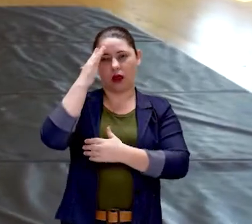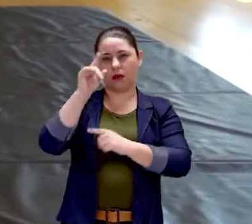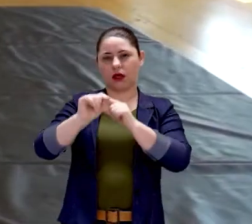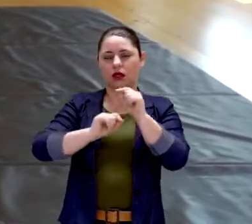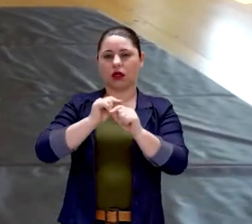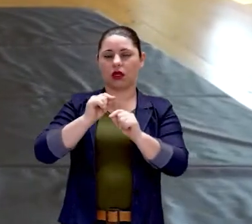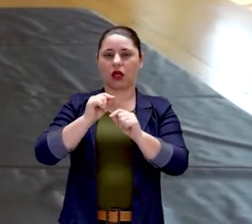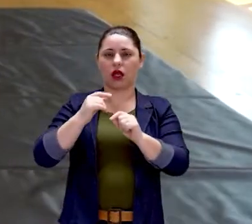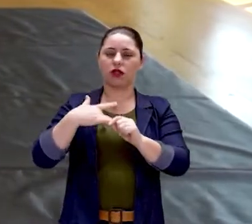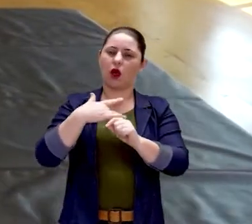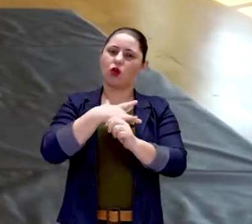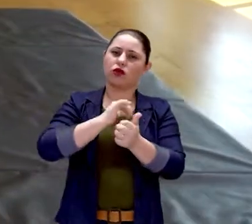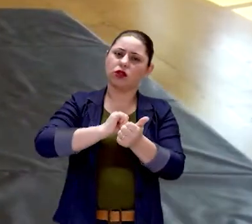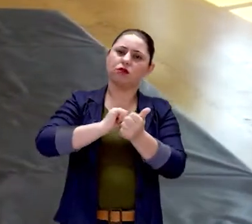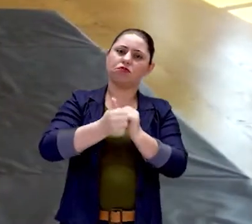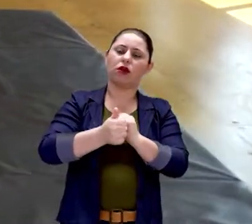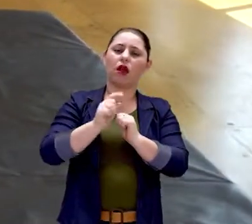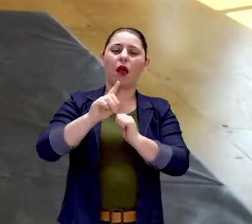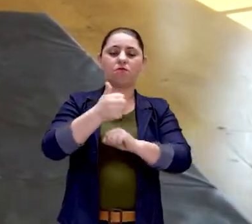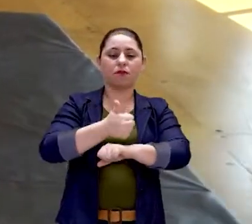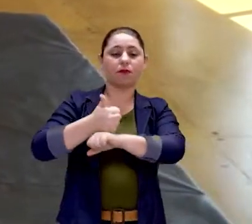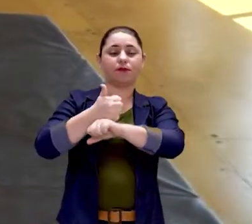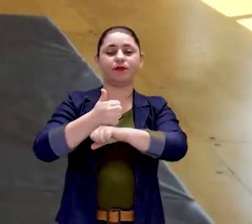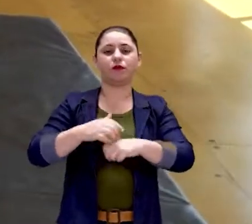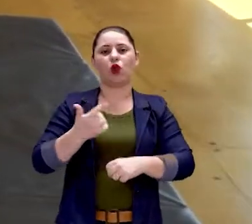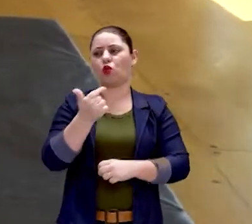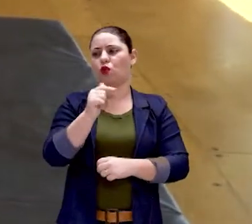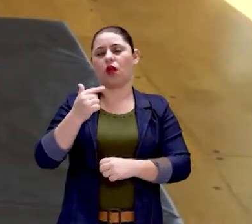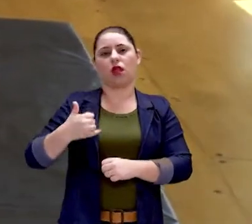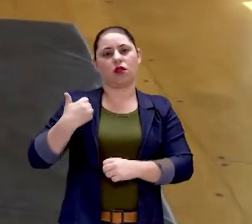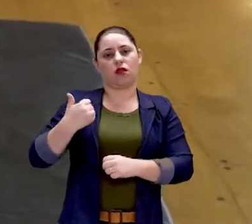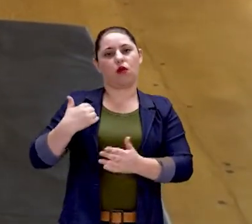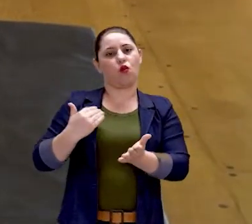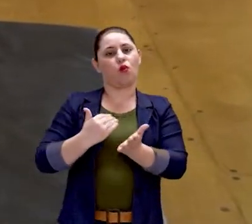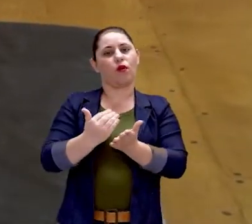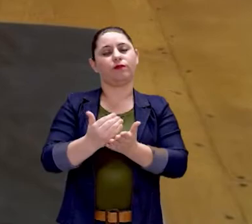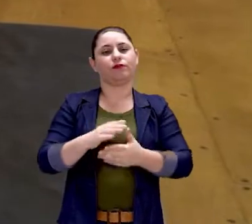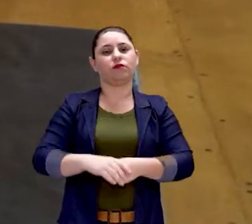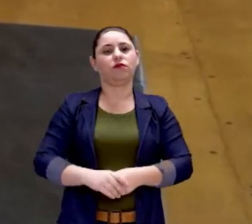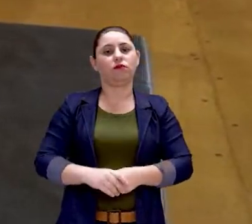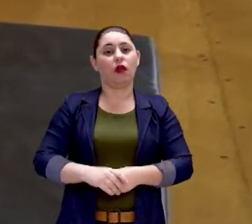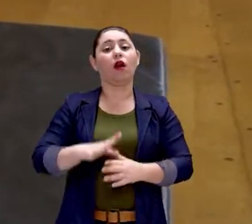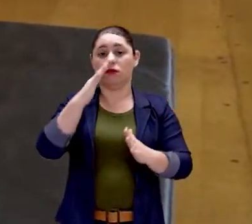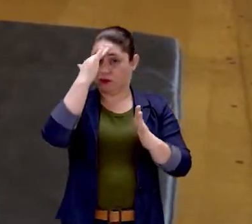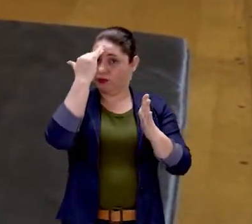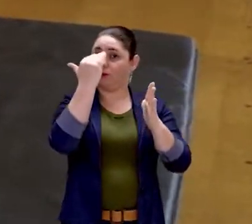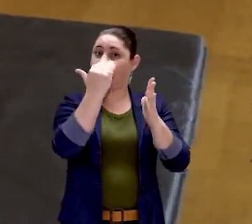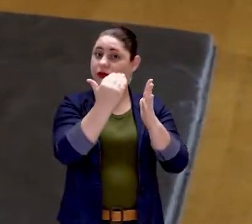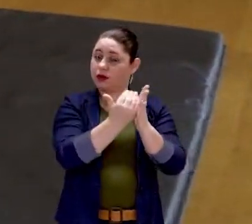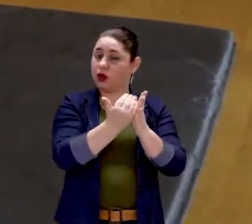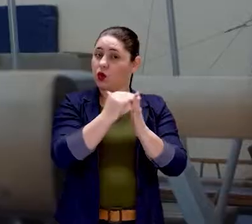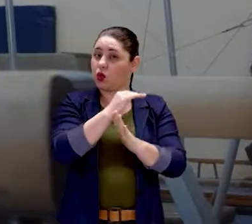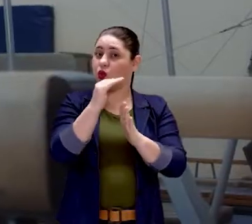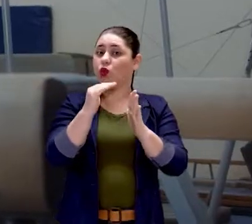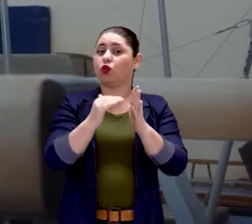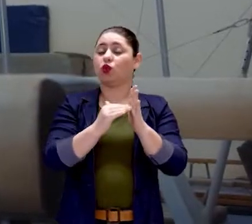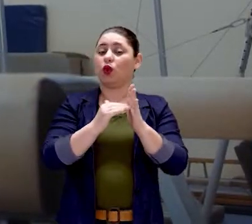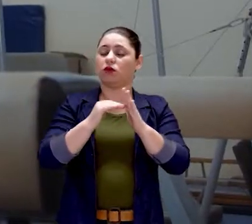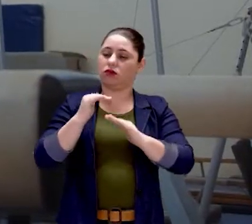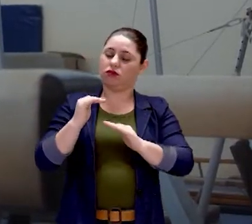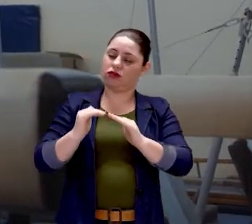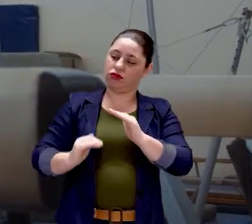que esporte é saúde, é qualidade de vida, então não tem idade para começar. É claro que nós respeitamos todo